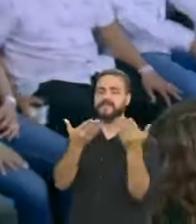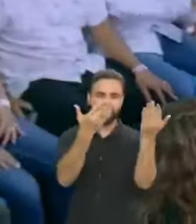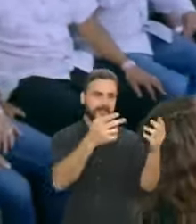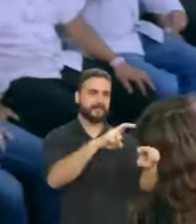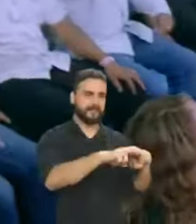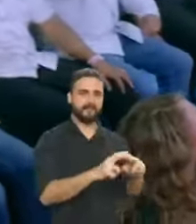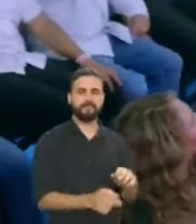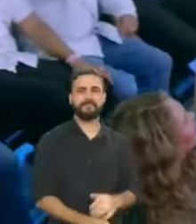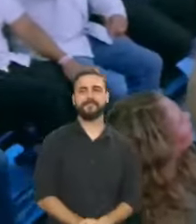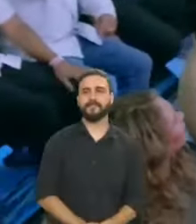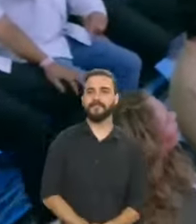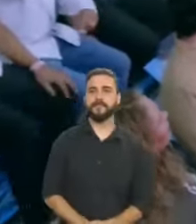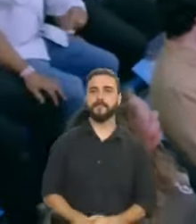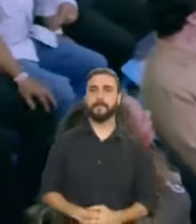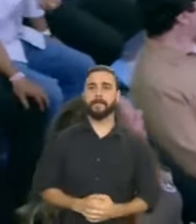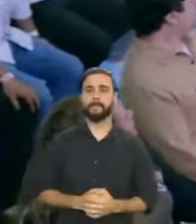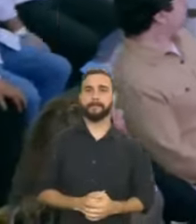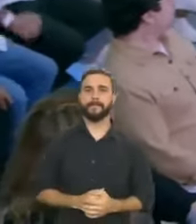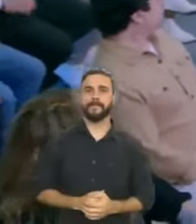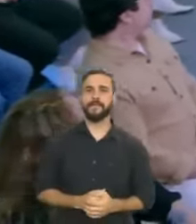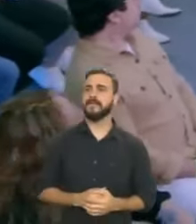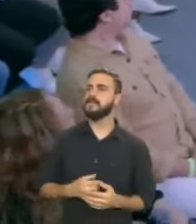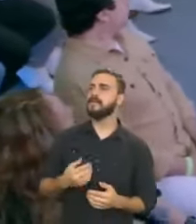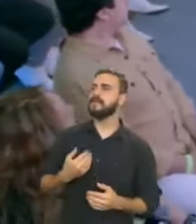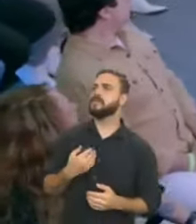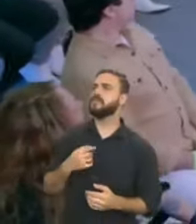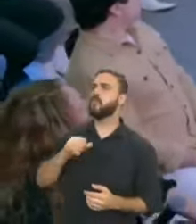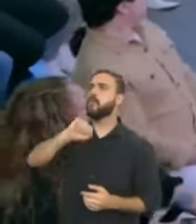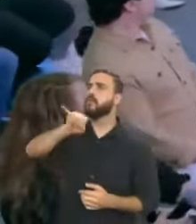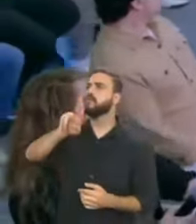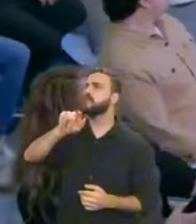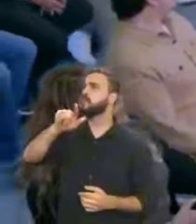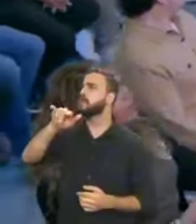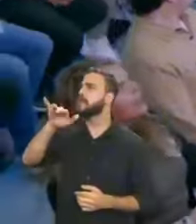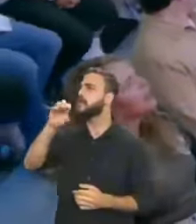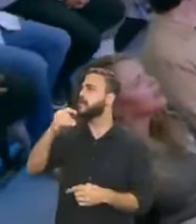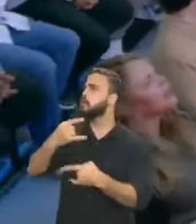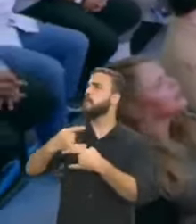nossa arena, tá bom? Tem como colocar? Ele vai entrar, gente?